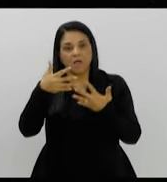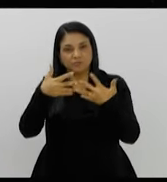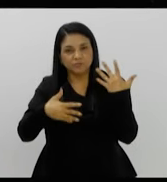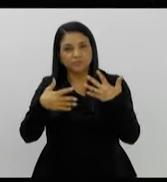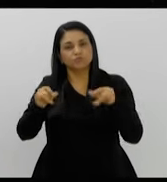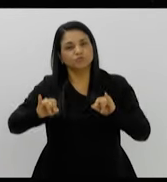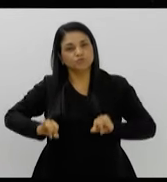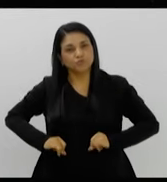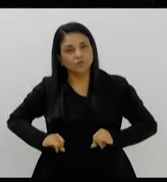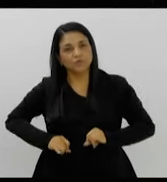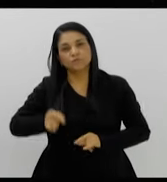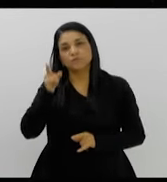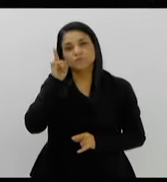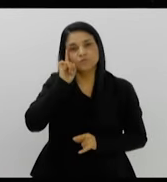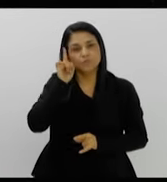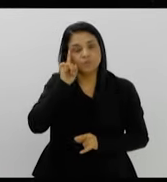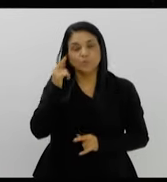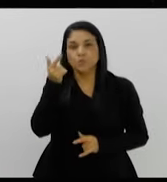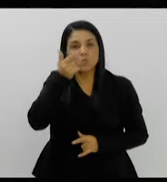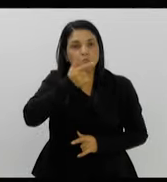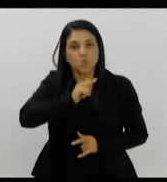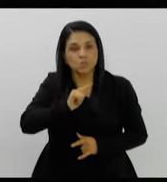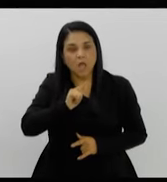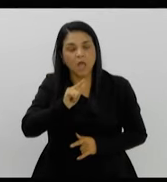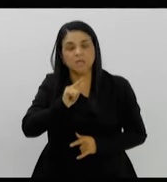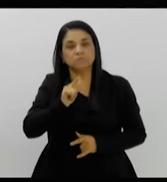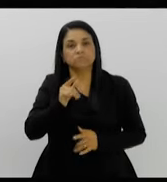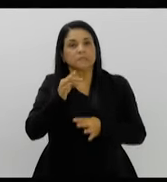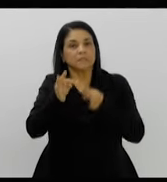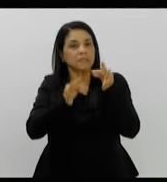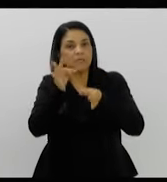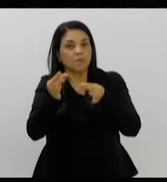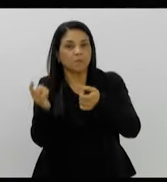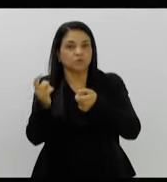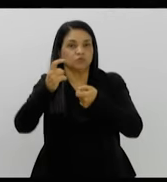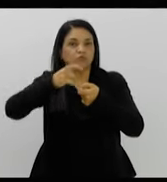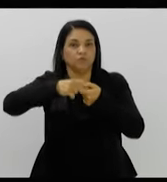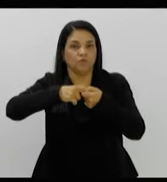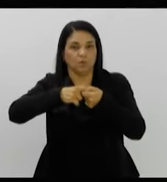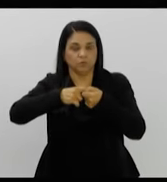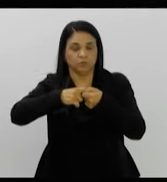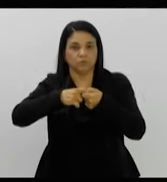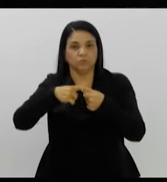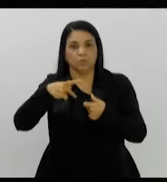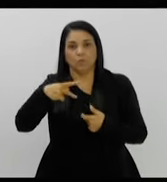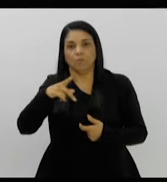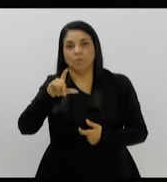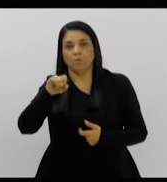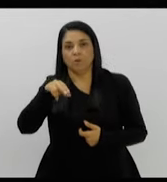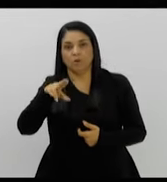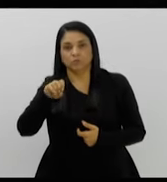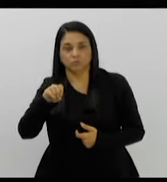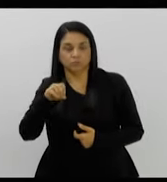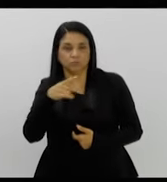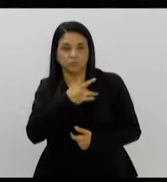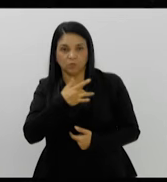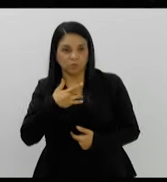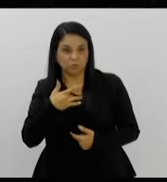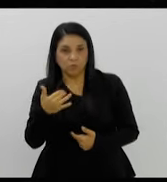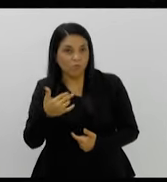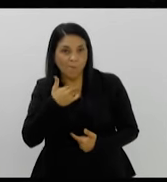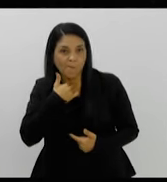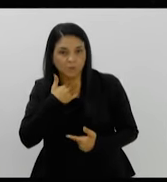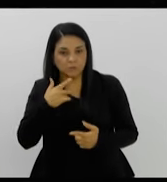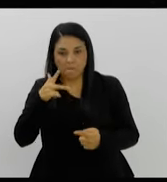porque não conseguem ter de volta os seus tratamentos os tratamentos dos seus filhos que não podem ser interrompidos